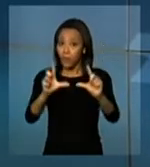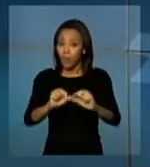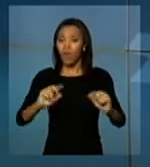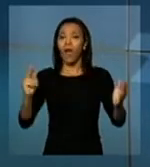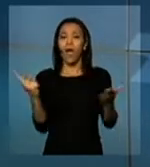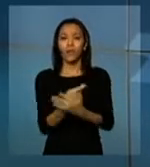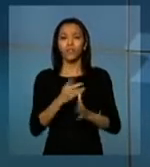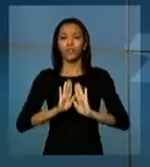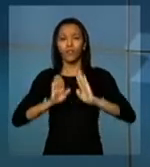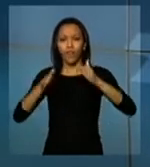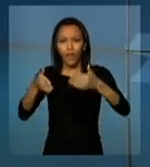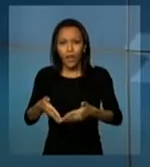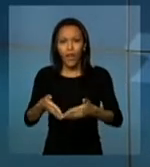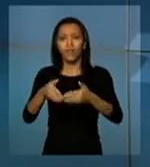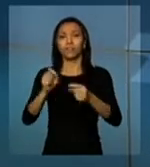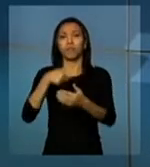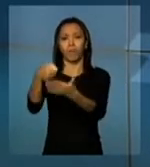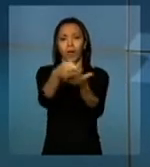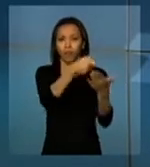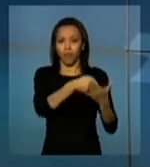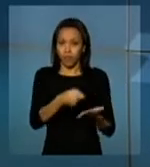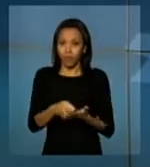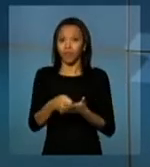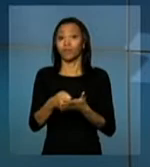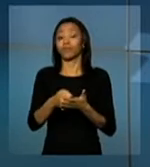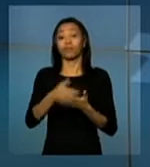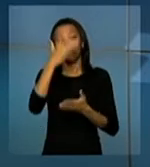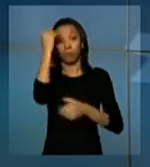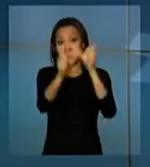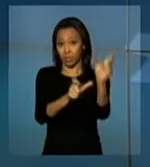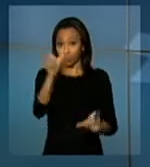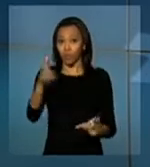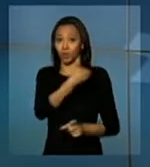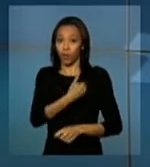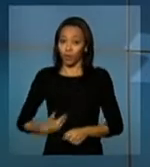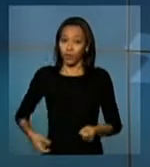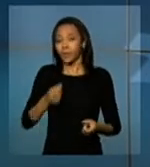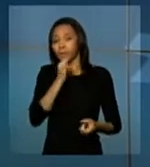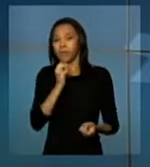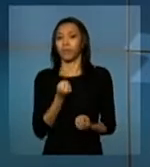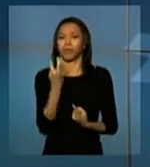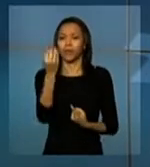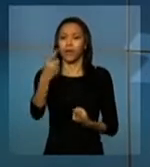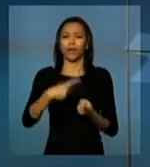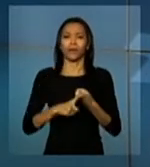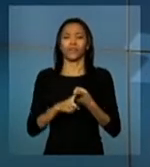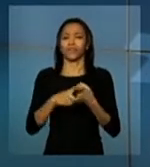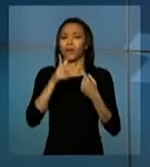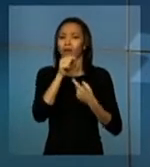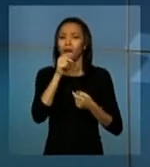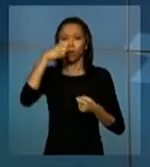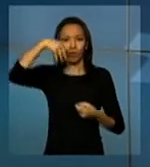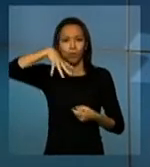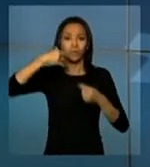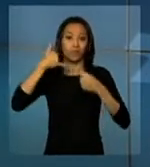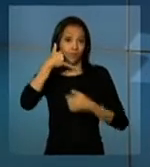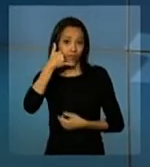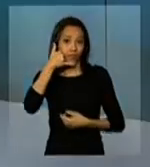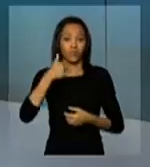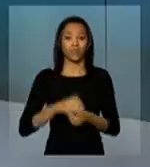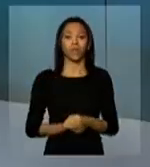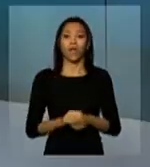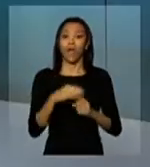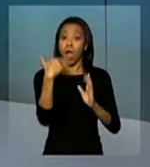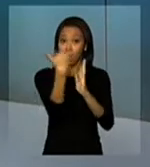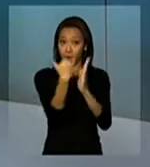nas despesas de manutenção da máquina pública, como gastos com passagens, diárias, água, luz e telefone.